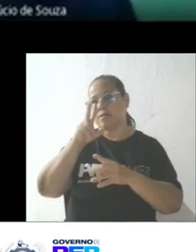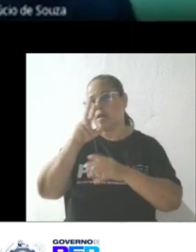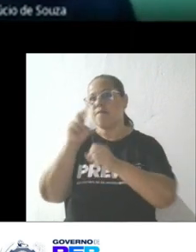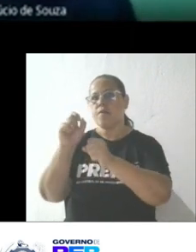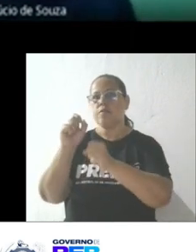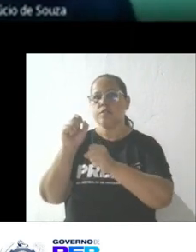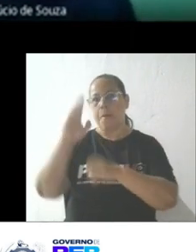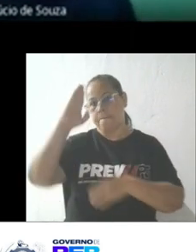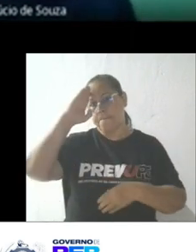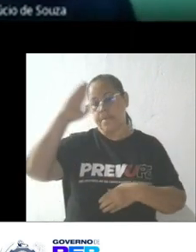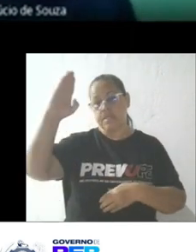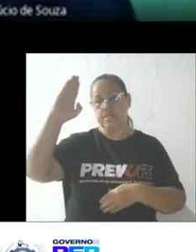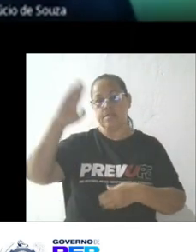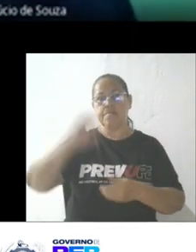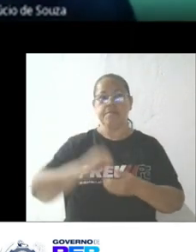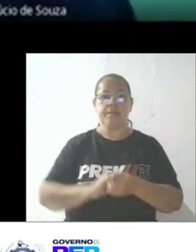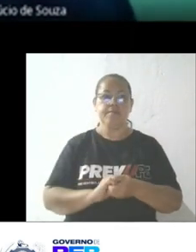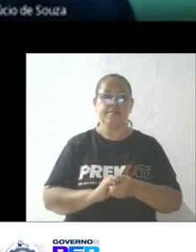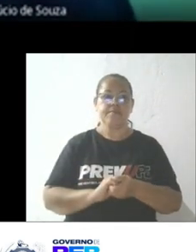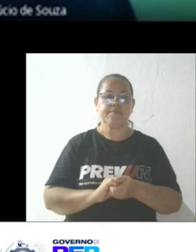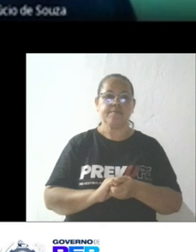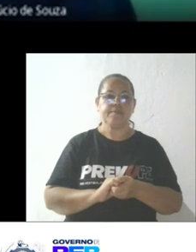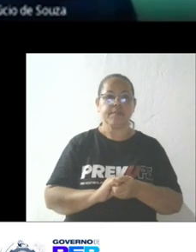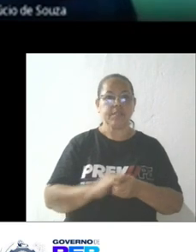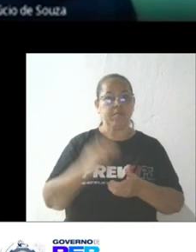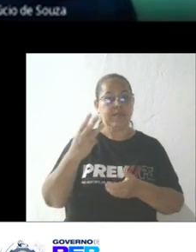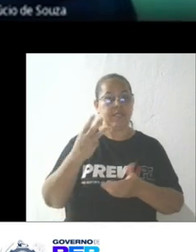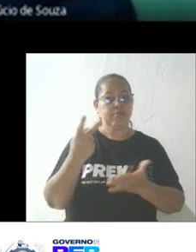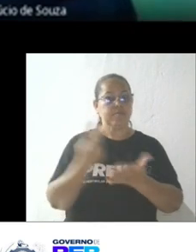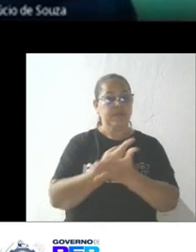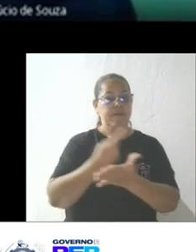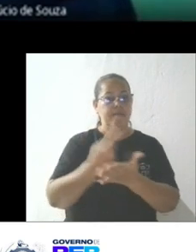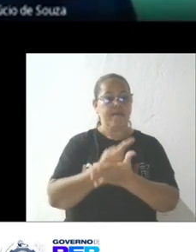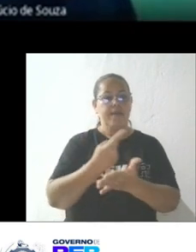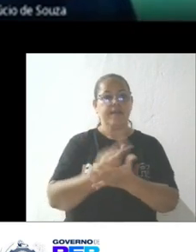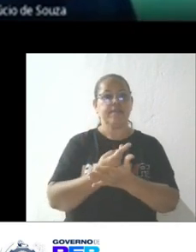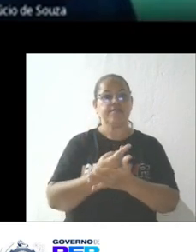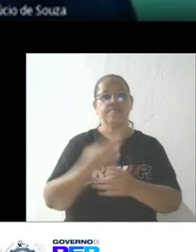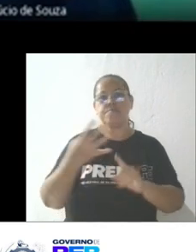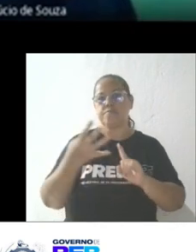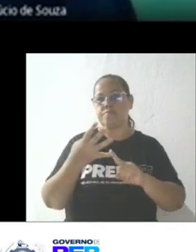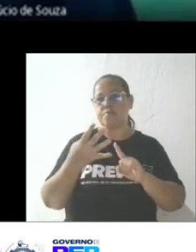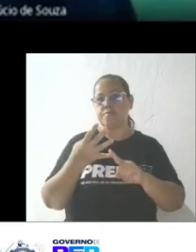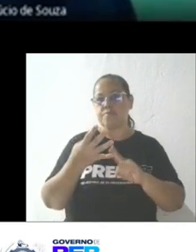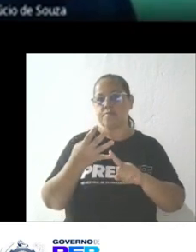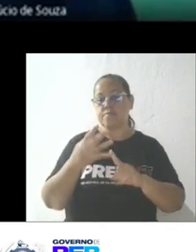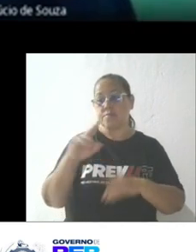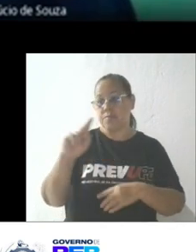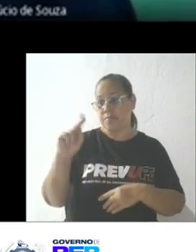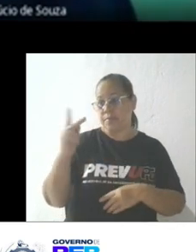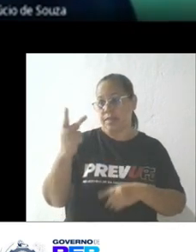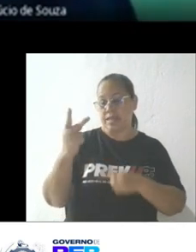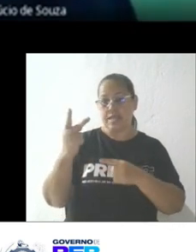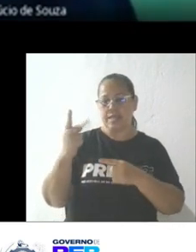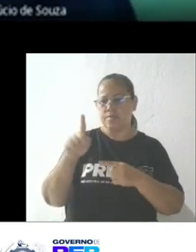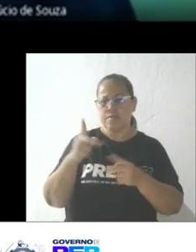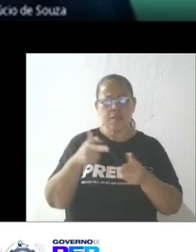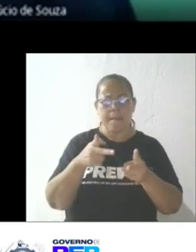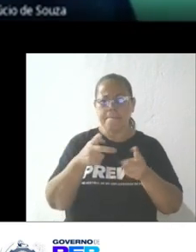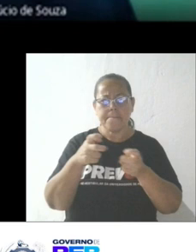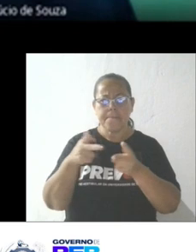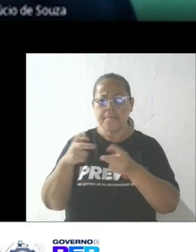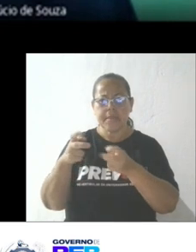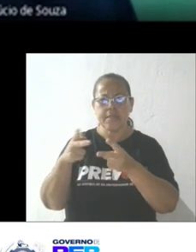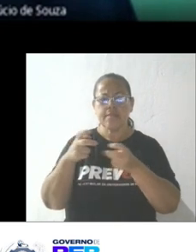o número 3 está errado o número 4 H não percebe que a